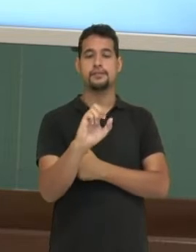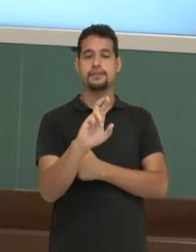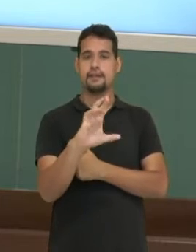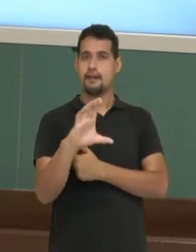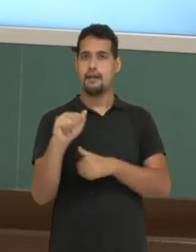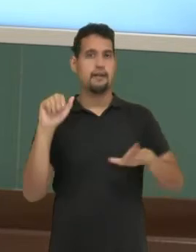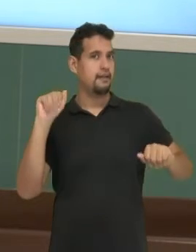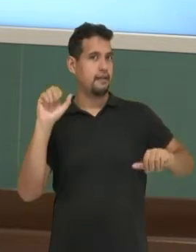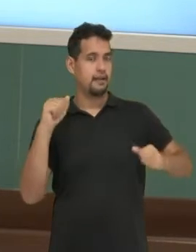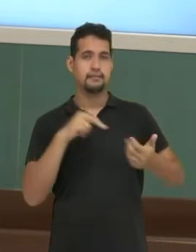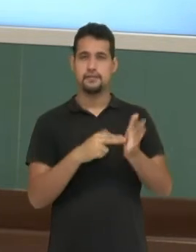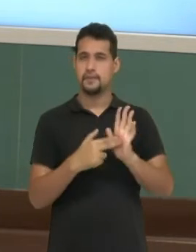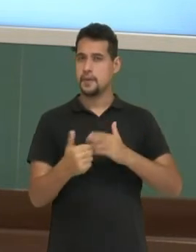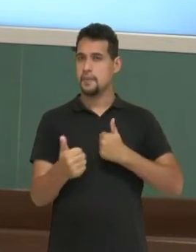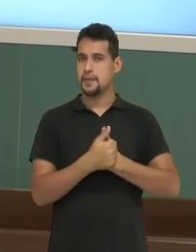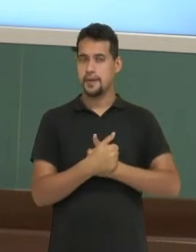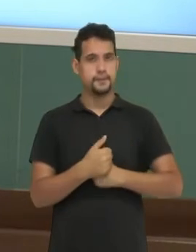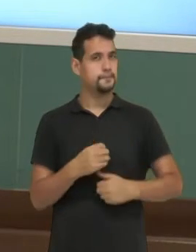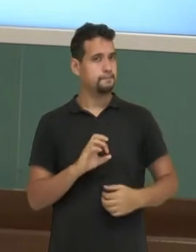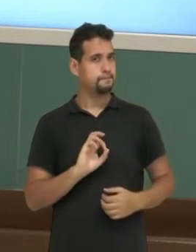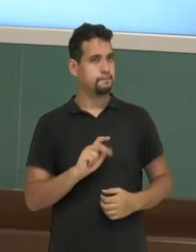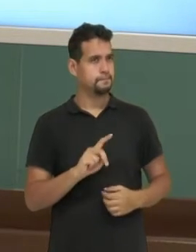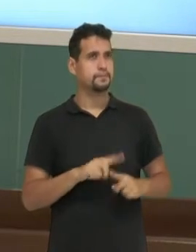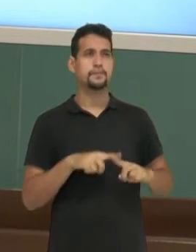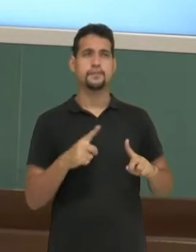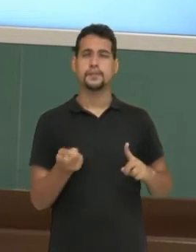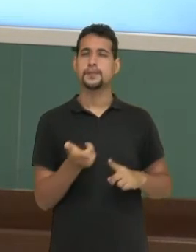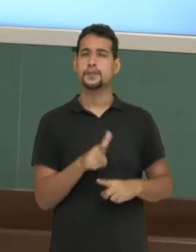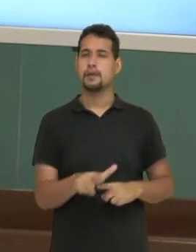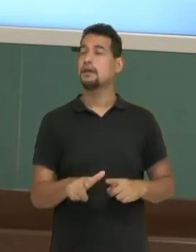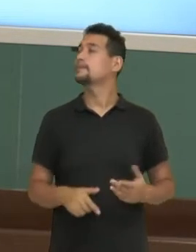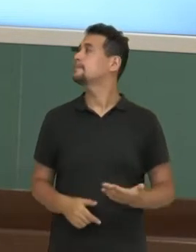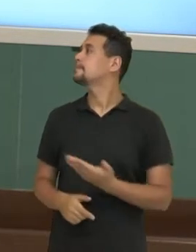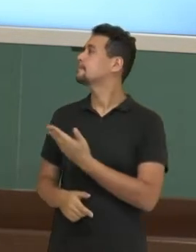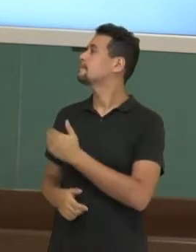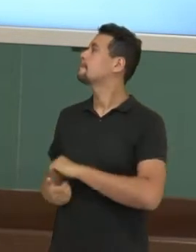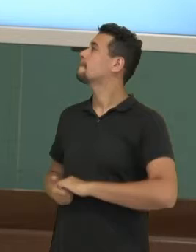perto de. De acordo? Vamos a seguir? Aquí